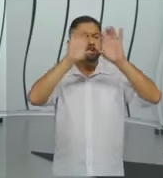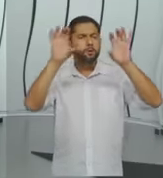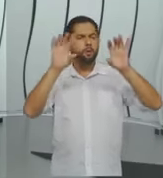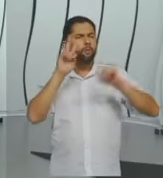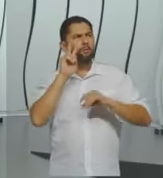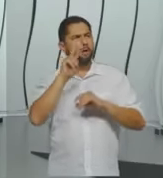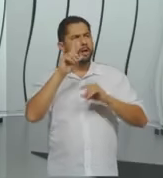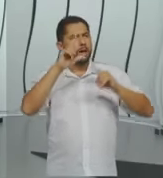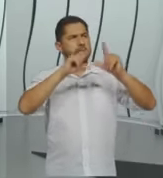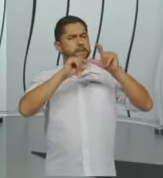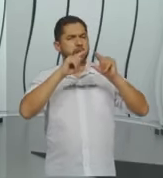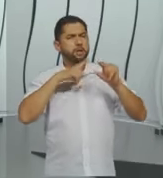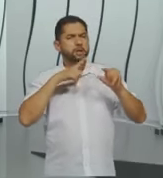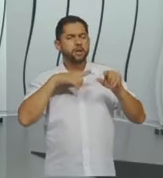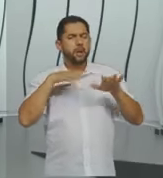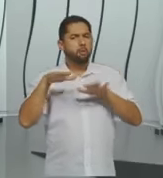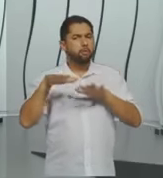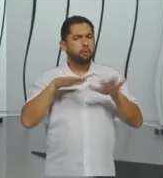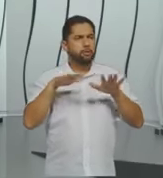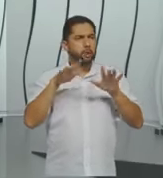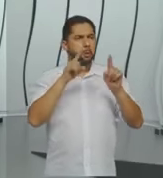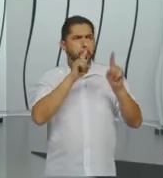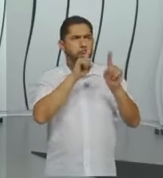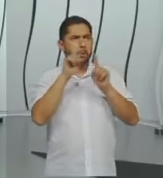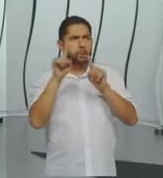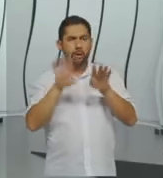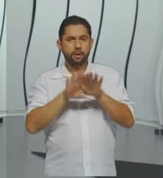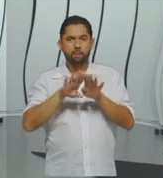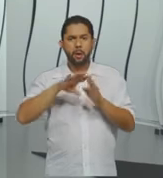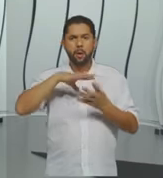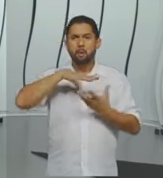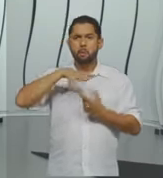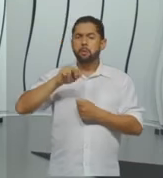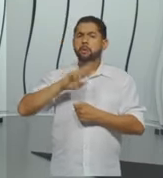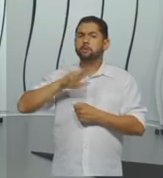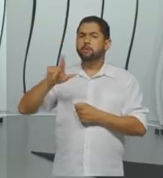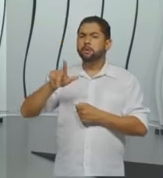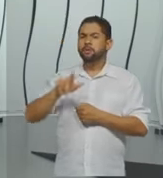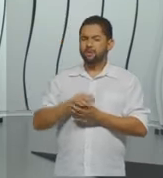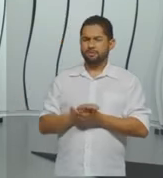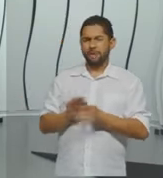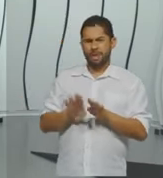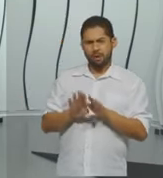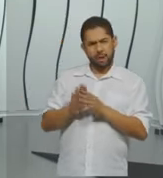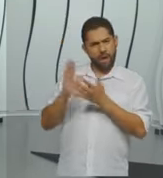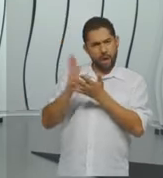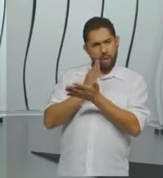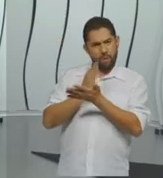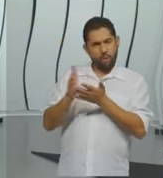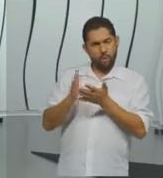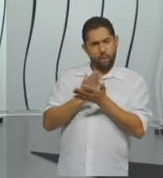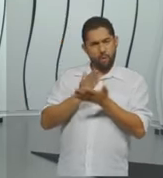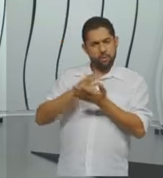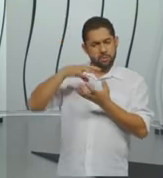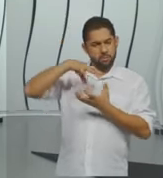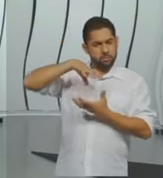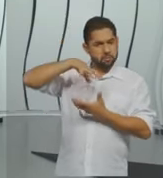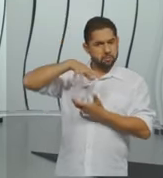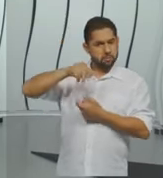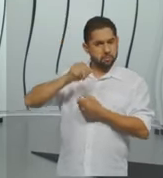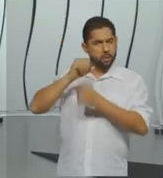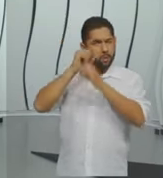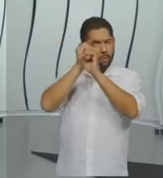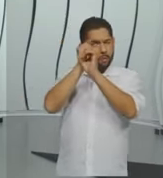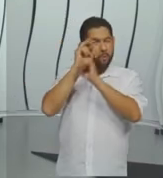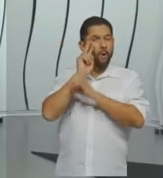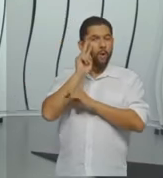das estrelas, de outros corpos, e lá eles verificavam que tinha alguns pontinhos, que são os planetas, que ora